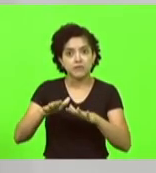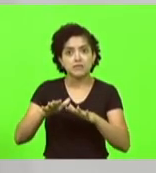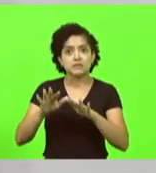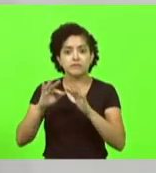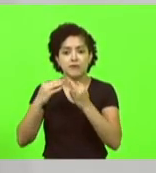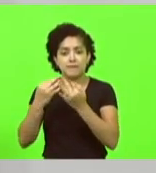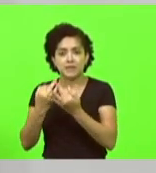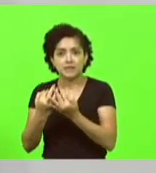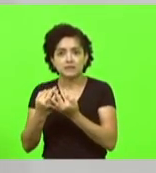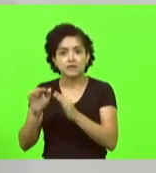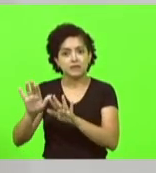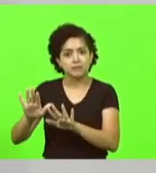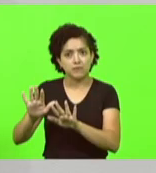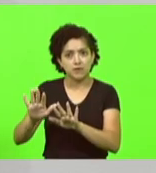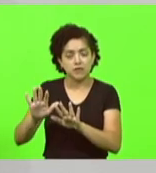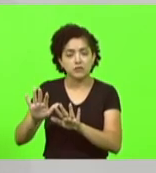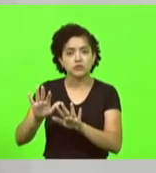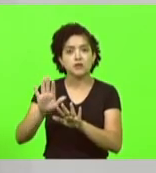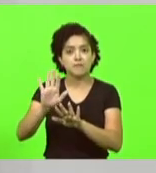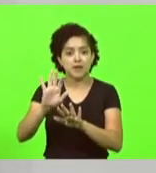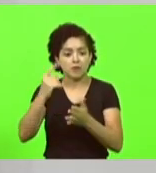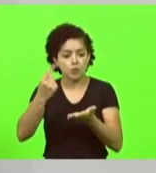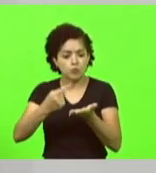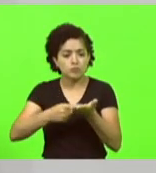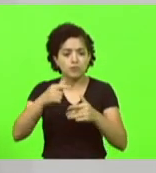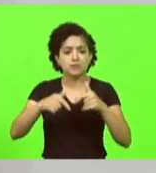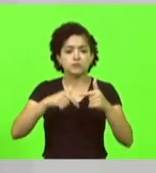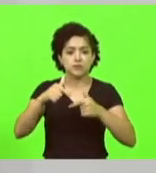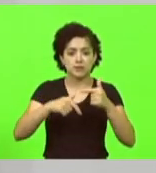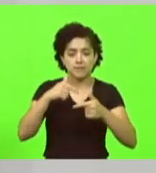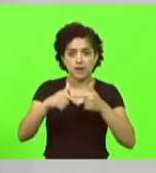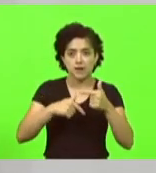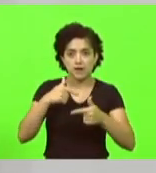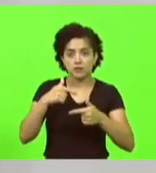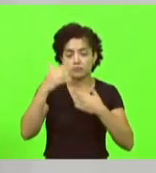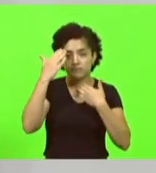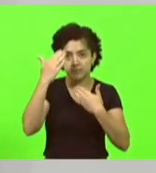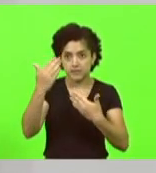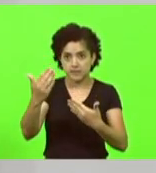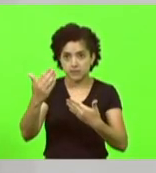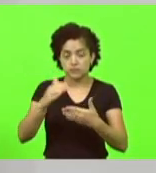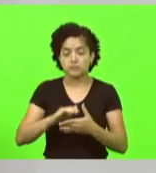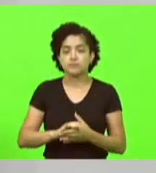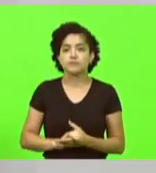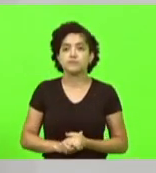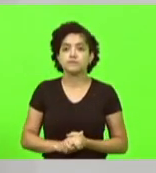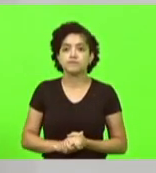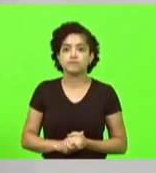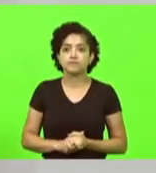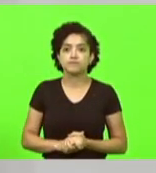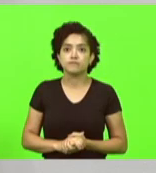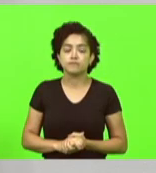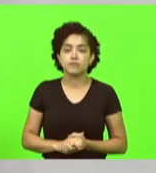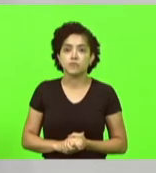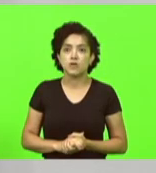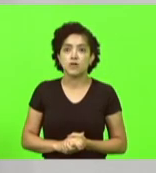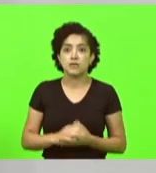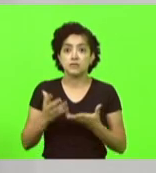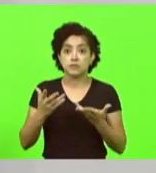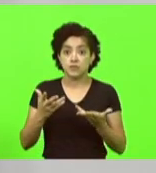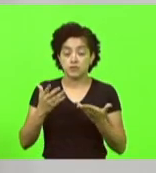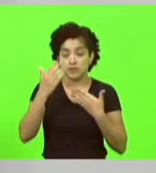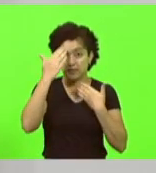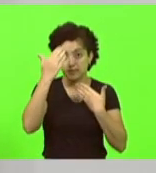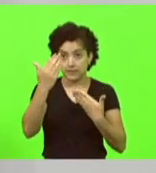cumprir com os compromissos de um político. Obrigado, meu irmão. Quero agradecer a